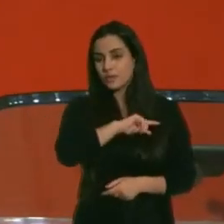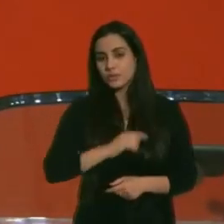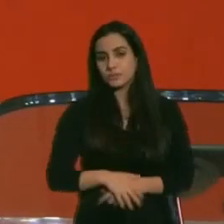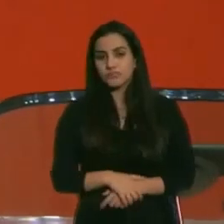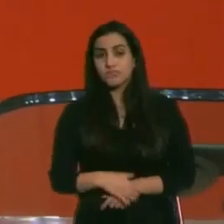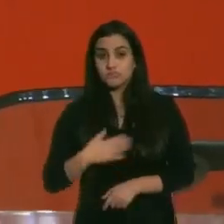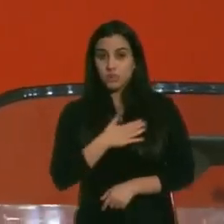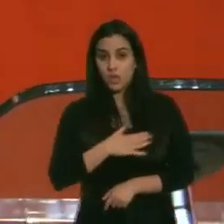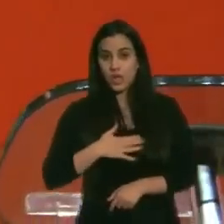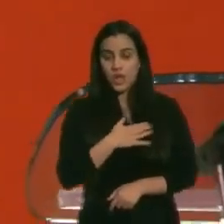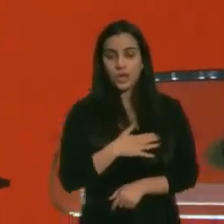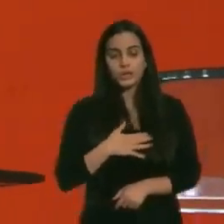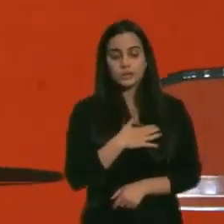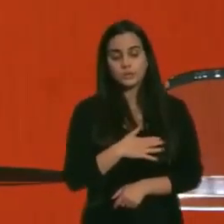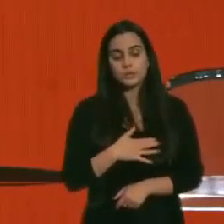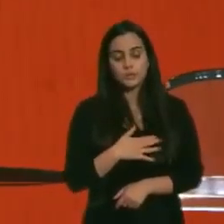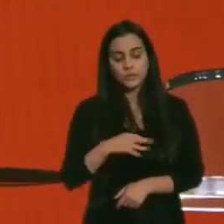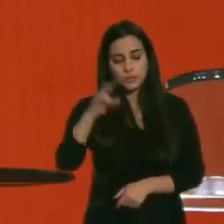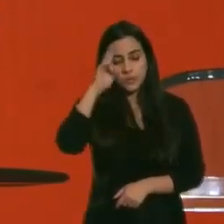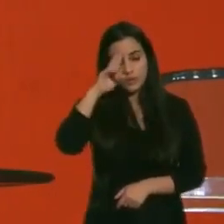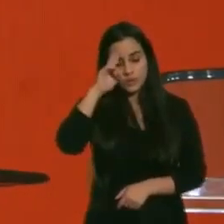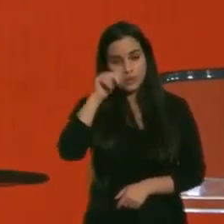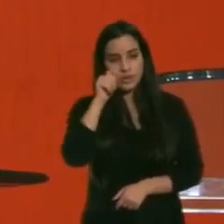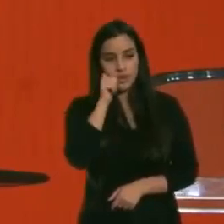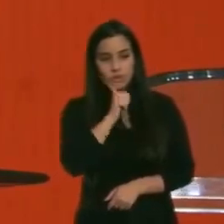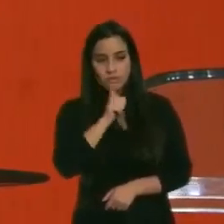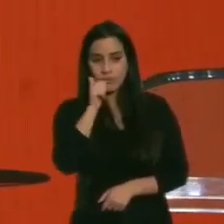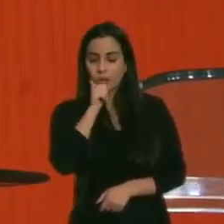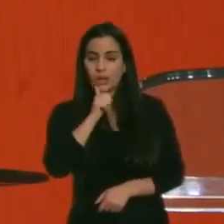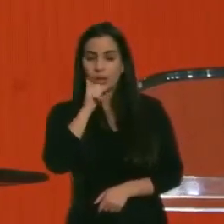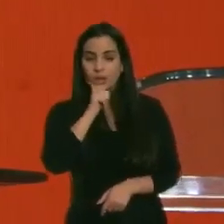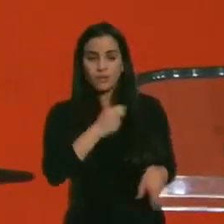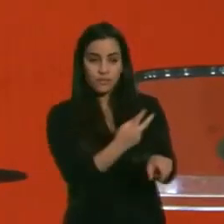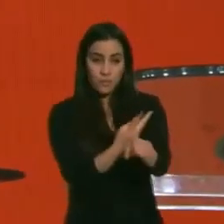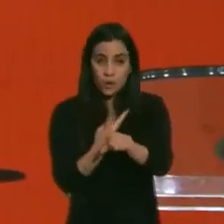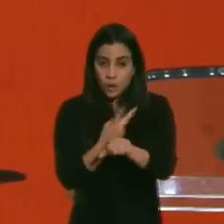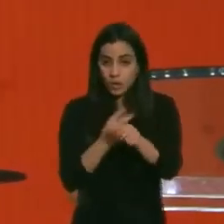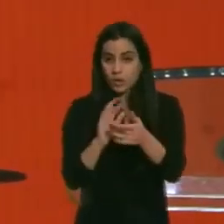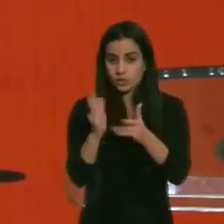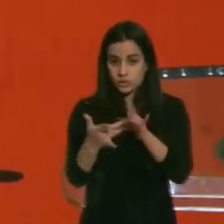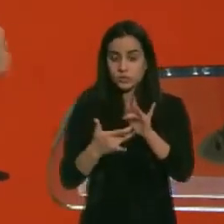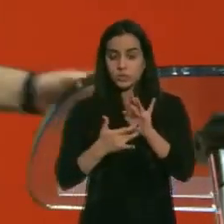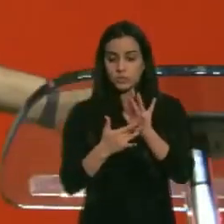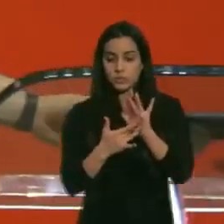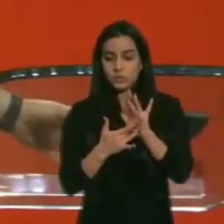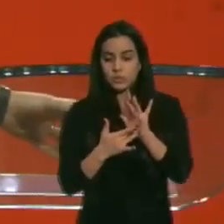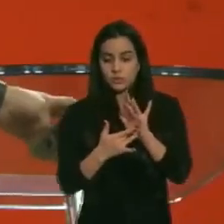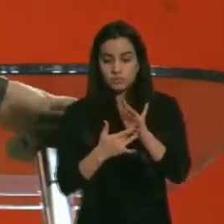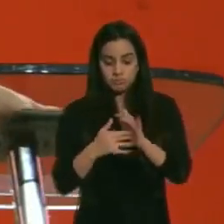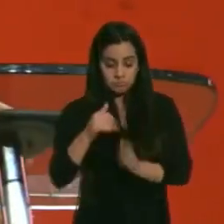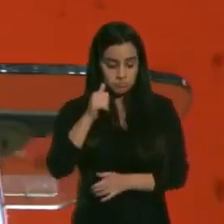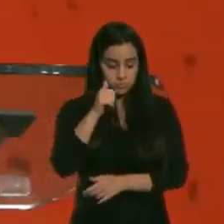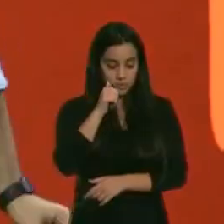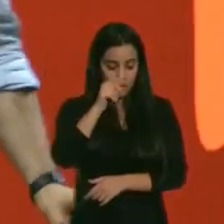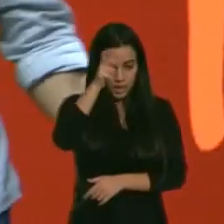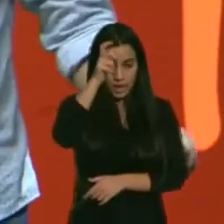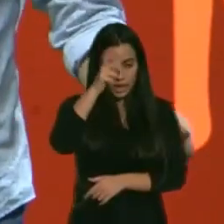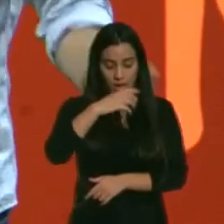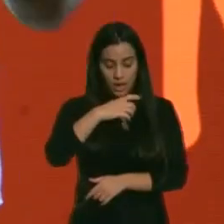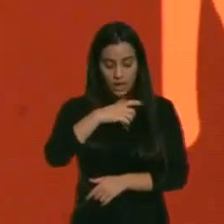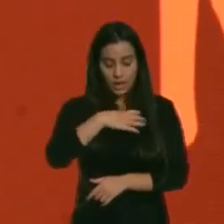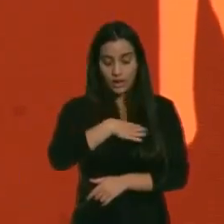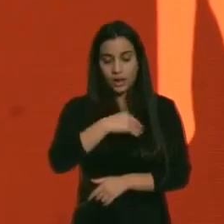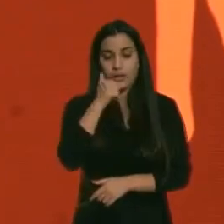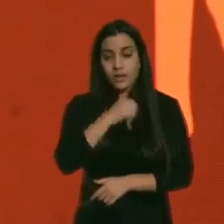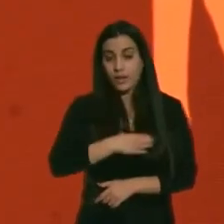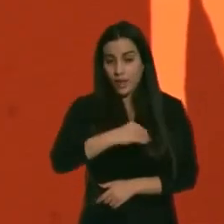da história da mulher sirofenícia. Quando vai procurar Jesus, sua filha está endemoniada e